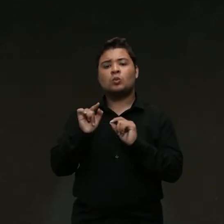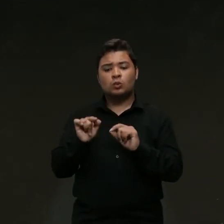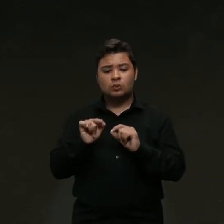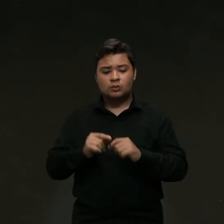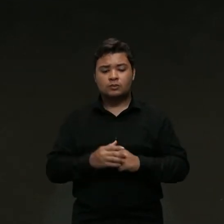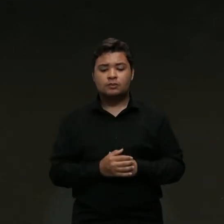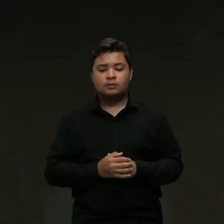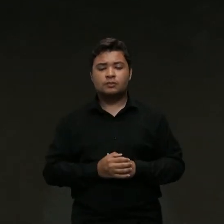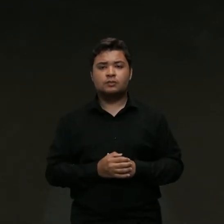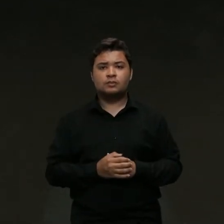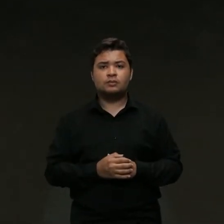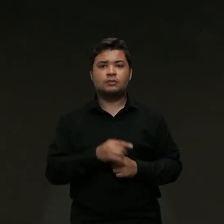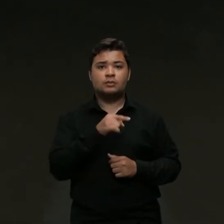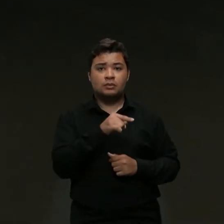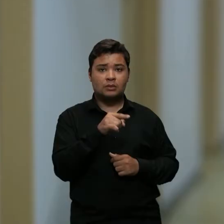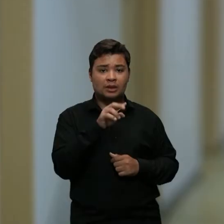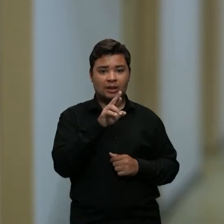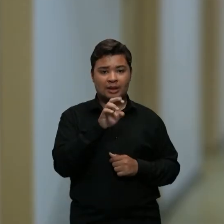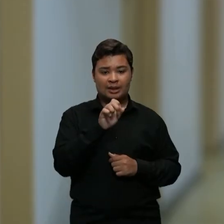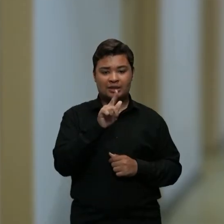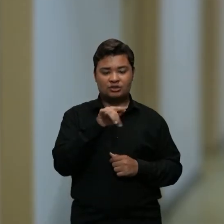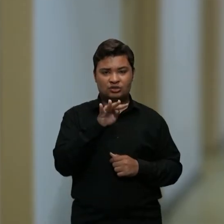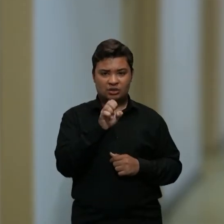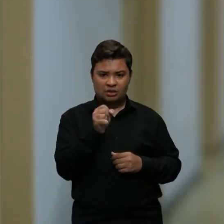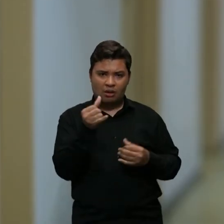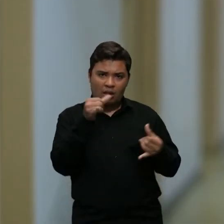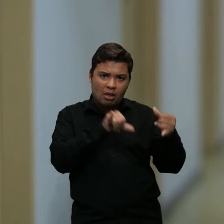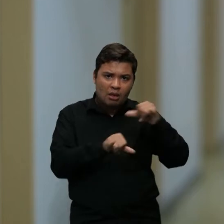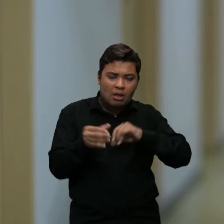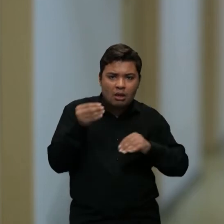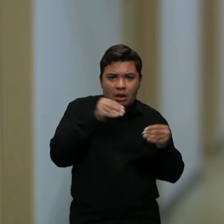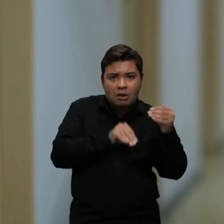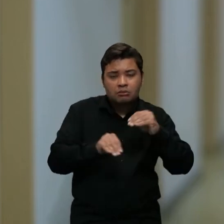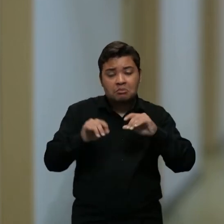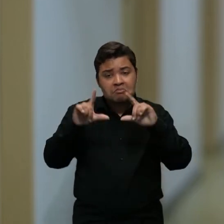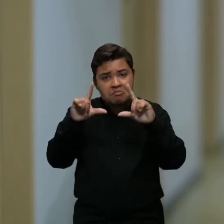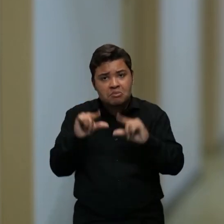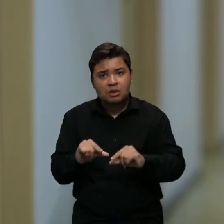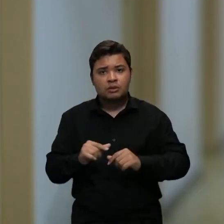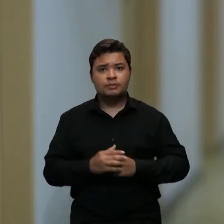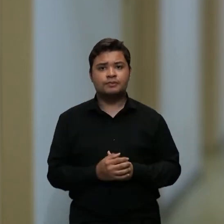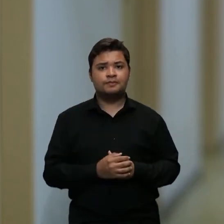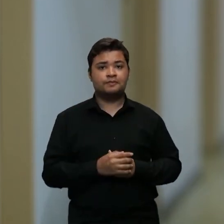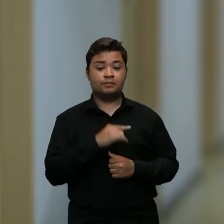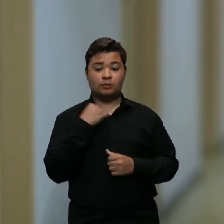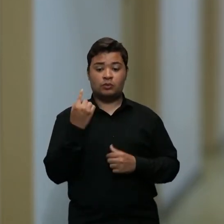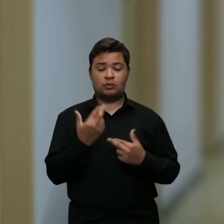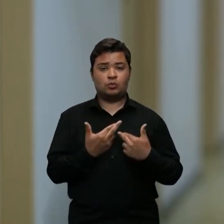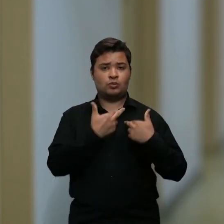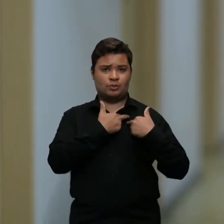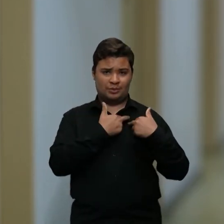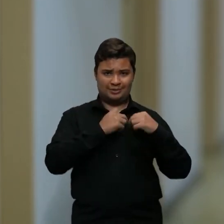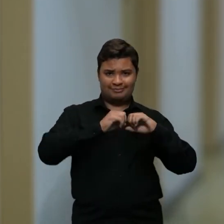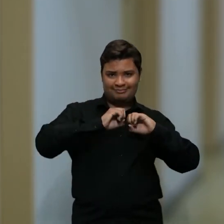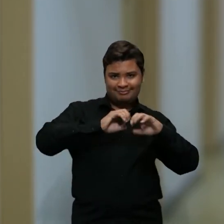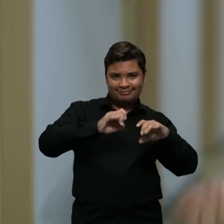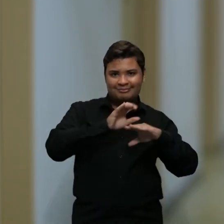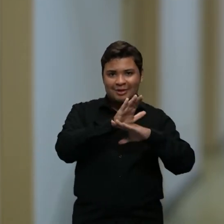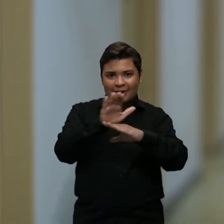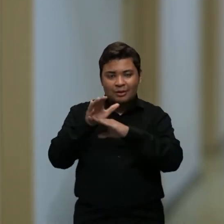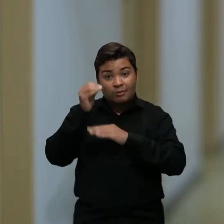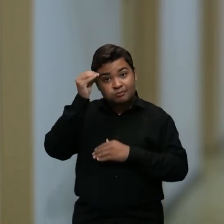menor quantidade de reagentes. A nossa obrigação como formador de conhecimento, né, é integrar